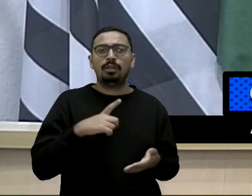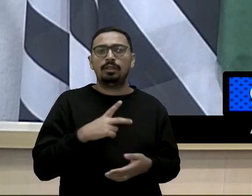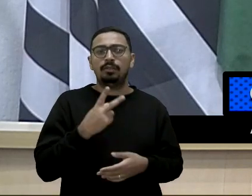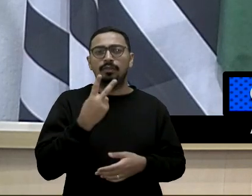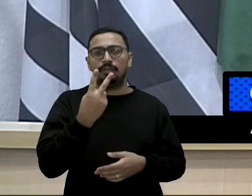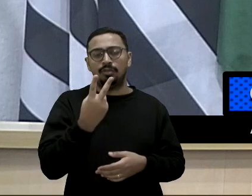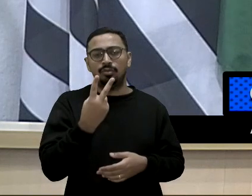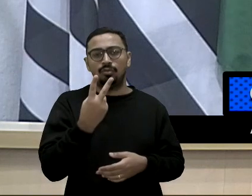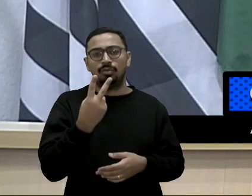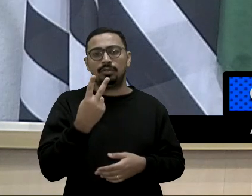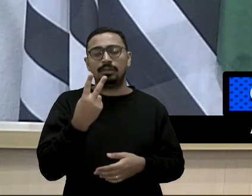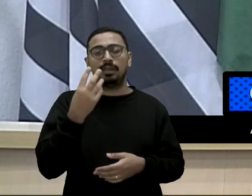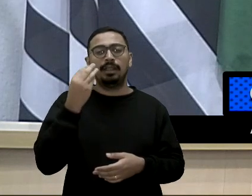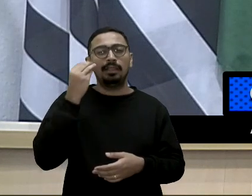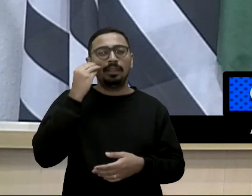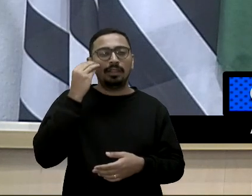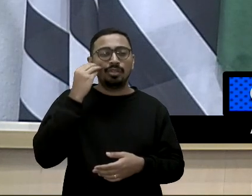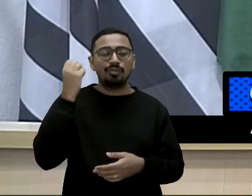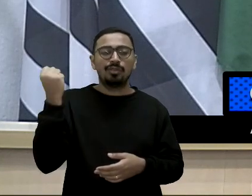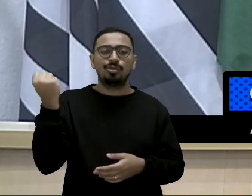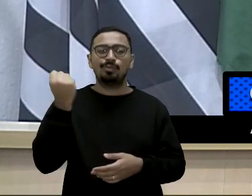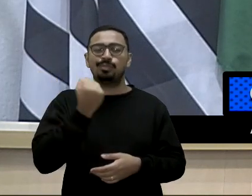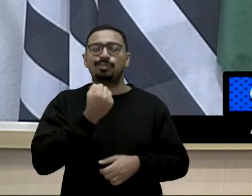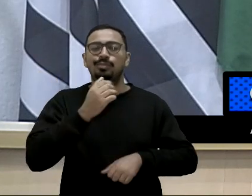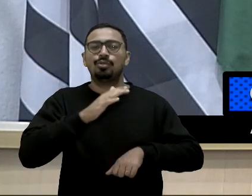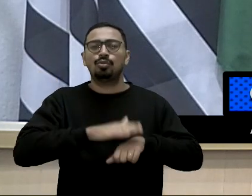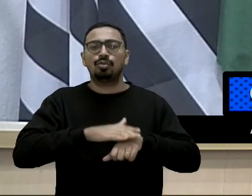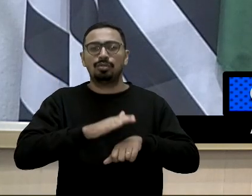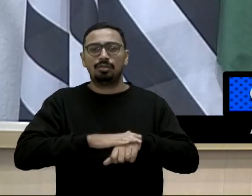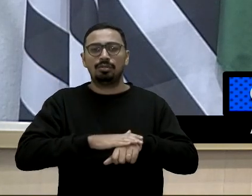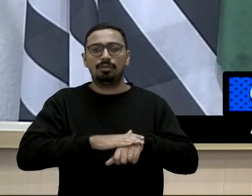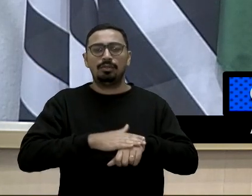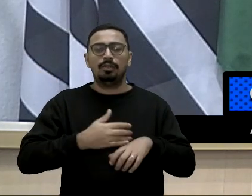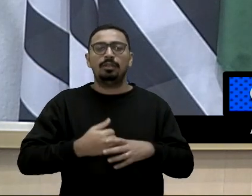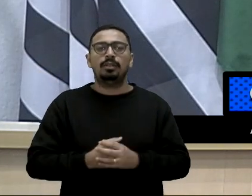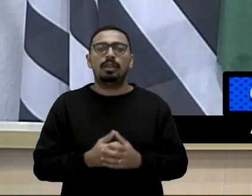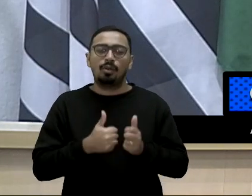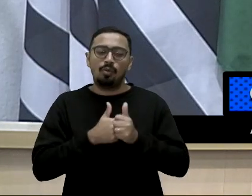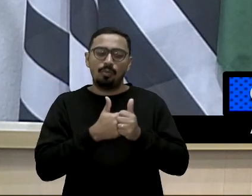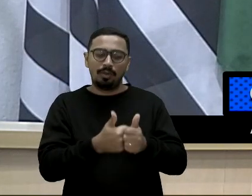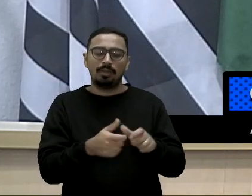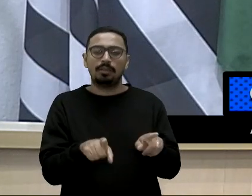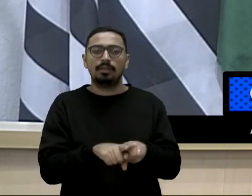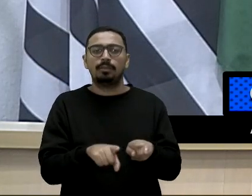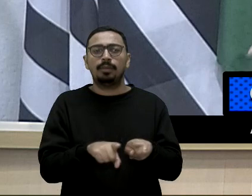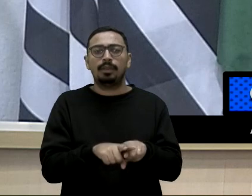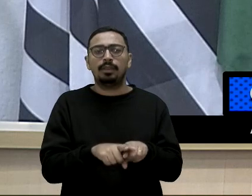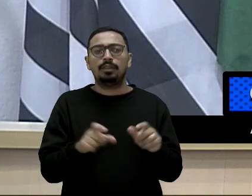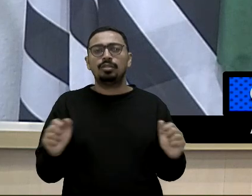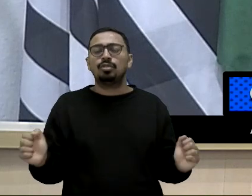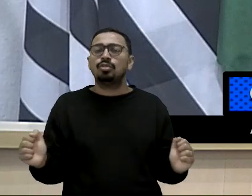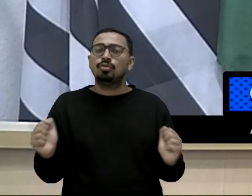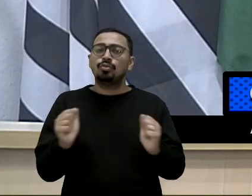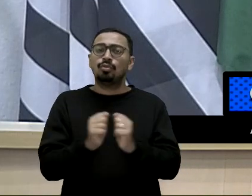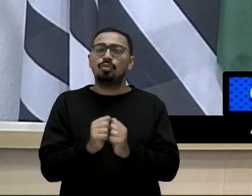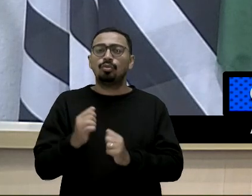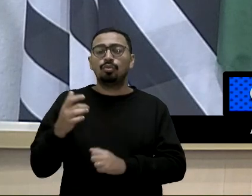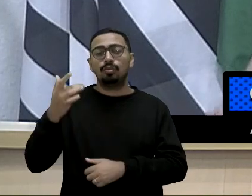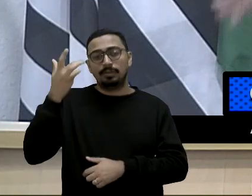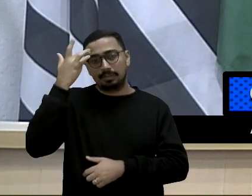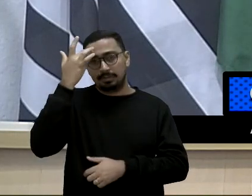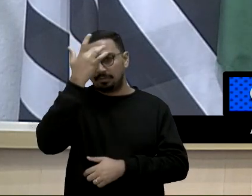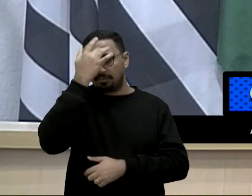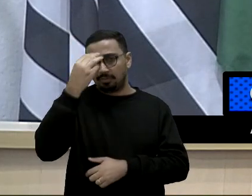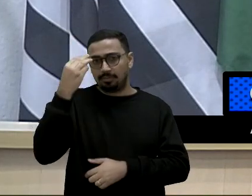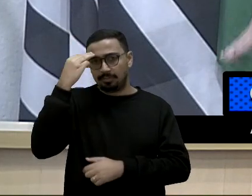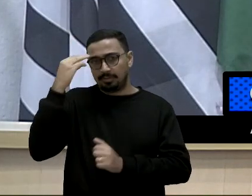de suicídio, porque a gente faz esse acompanhamento, né? Junto da saúde mental, que também está presente